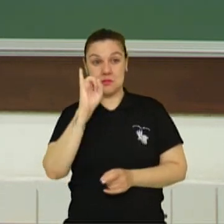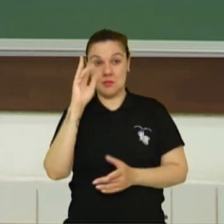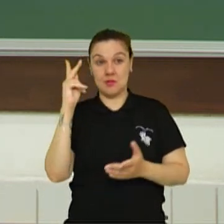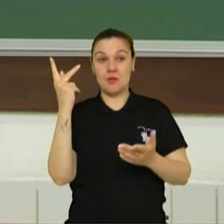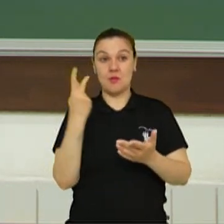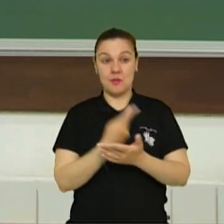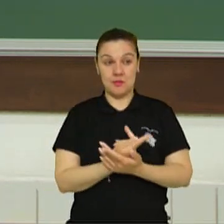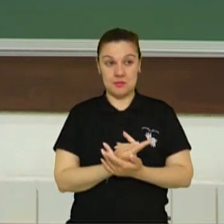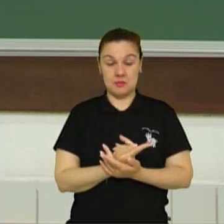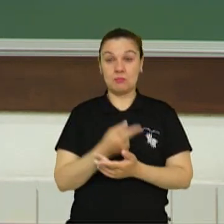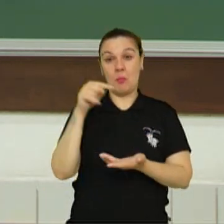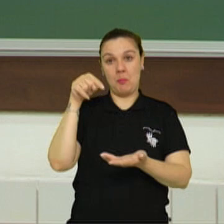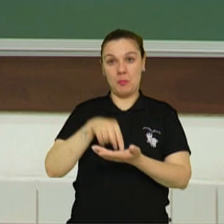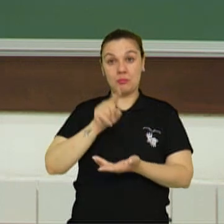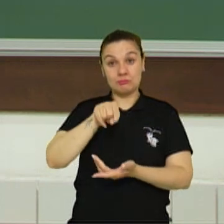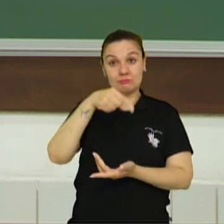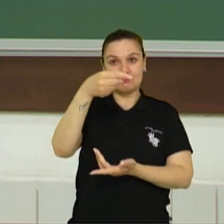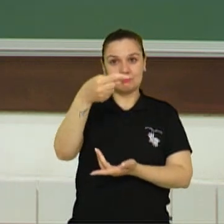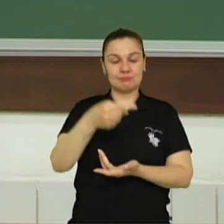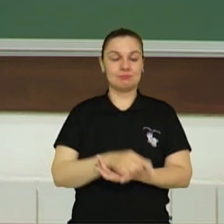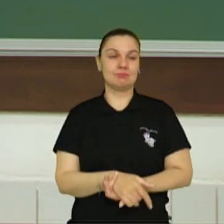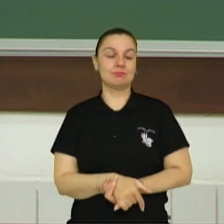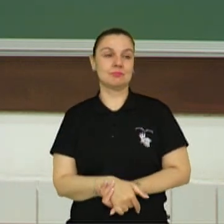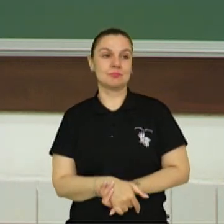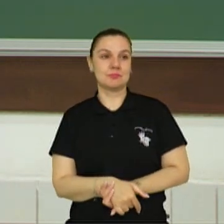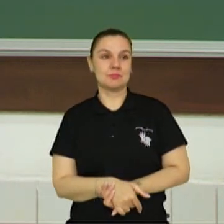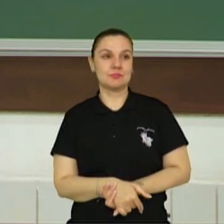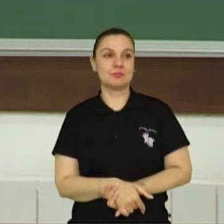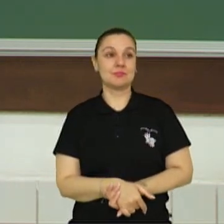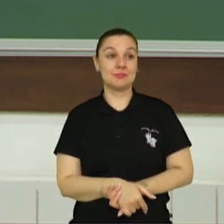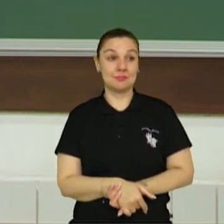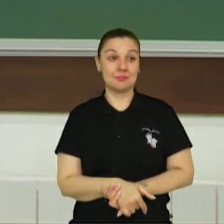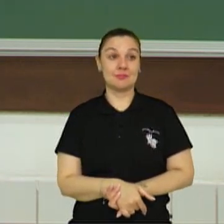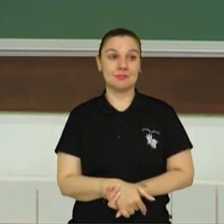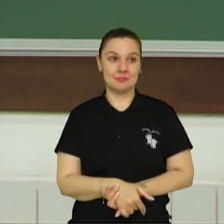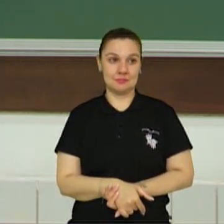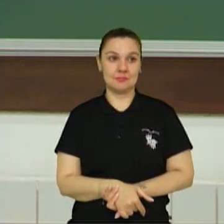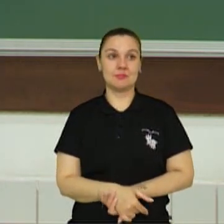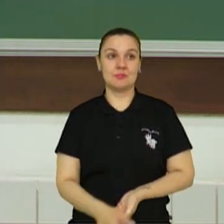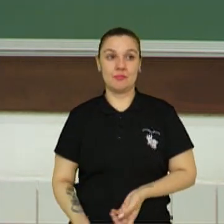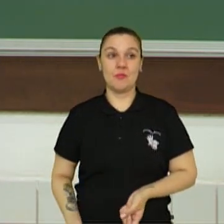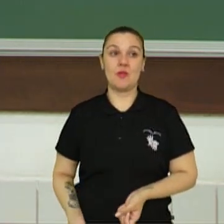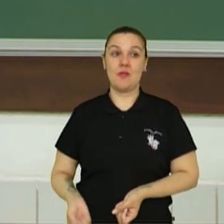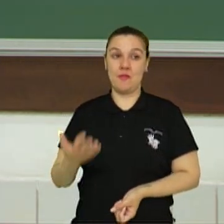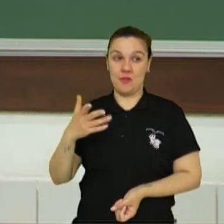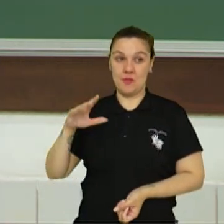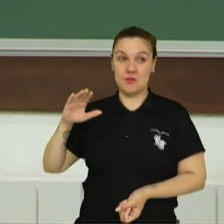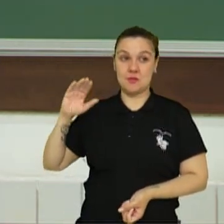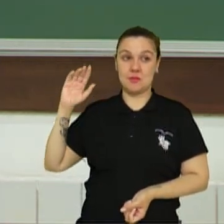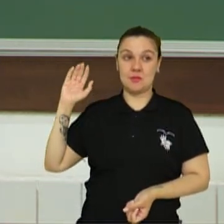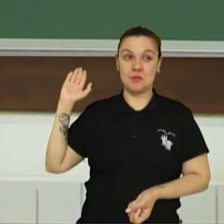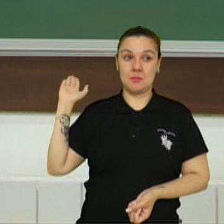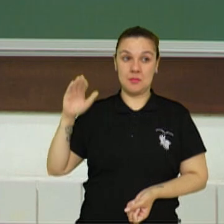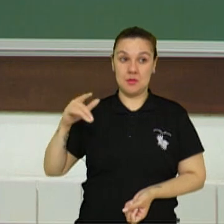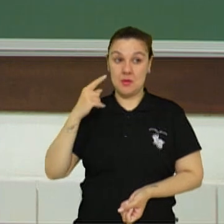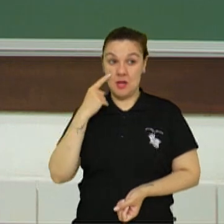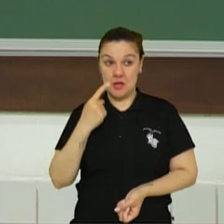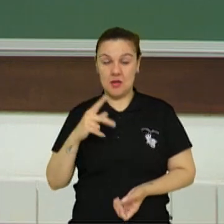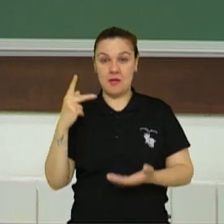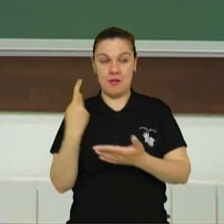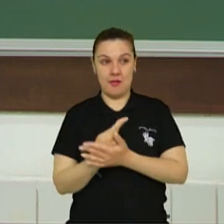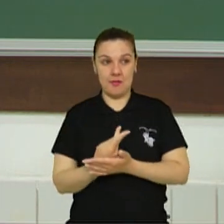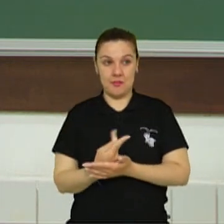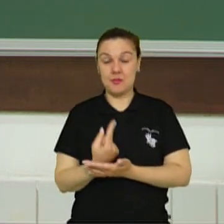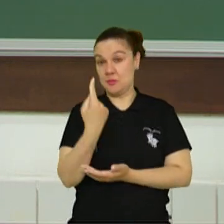os 2 é ponto do adversário. Então eu posso, geralmente os atletas eles forçam o primeiro saque para ir mais forte. Se eles errarem,